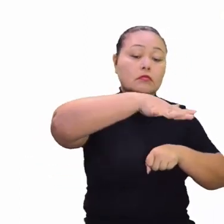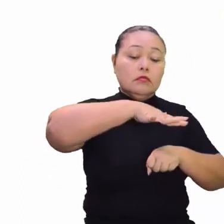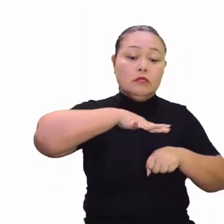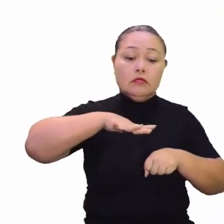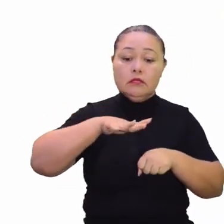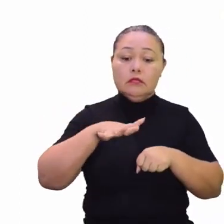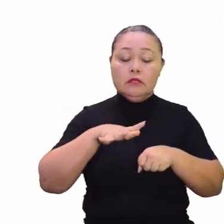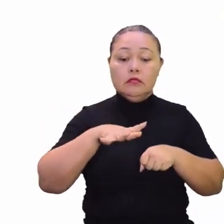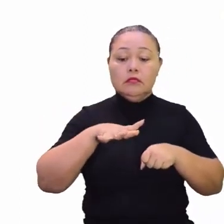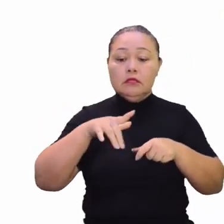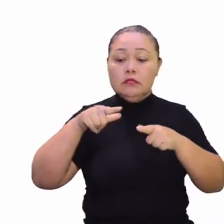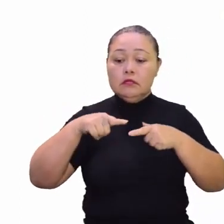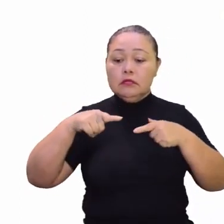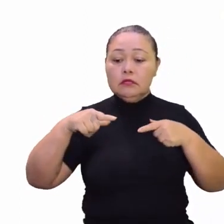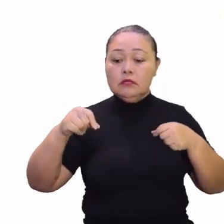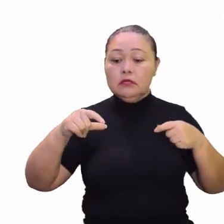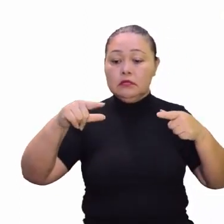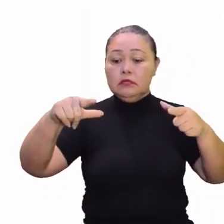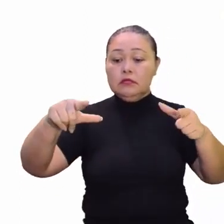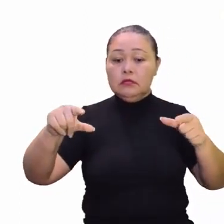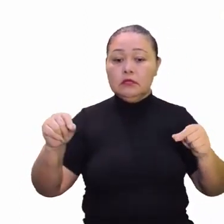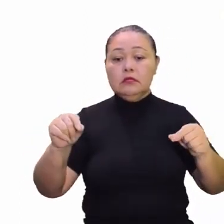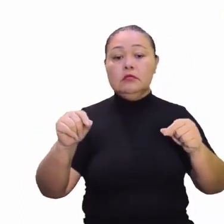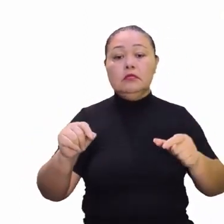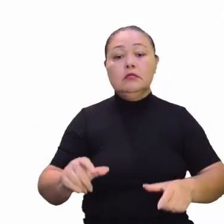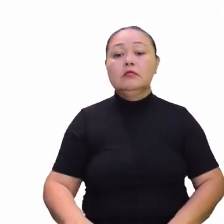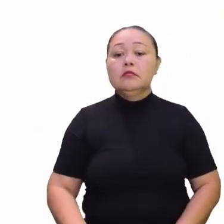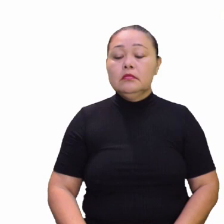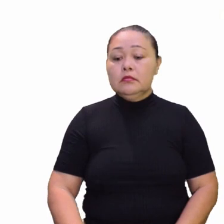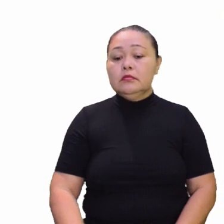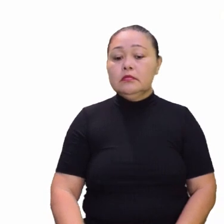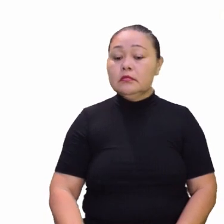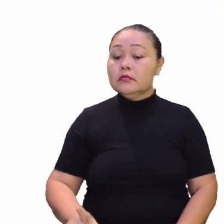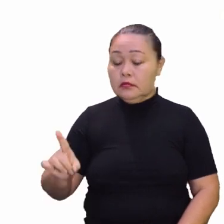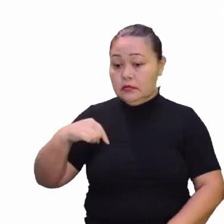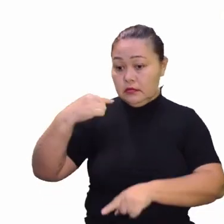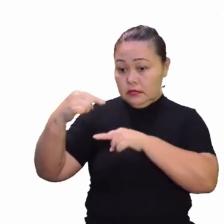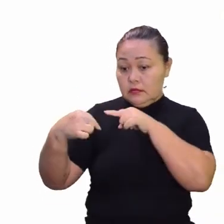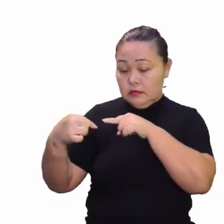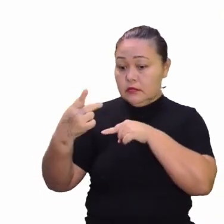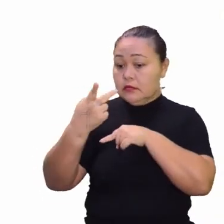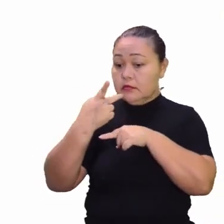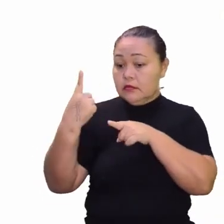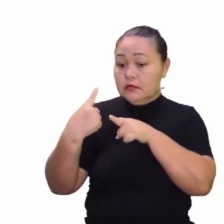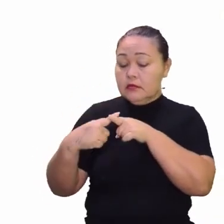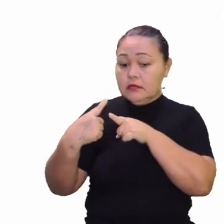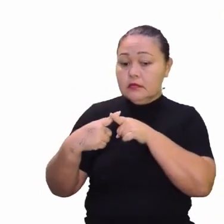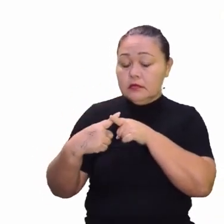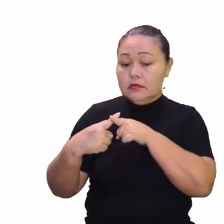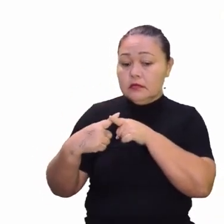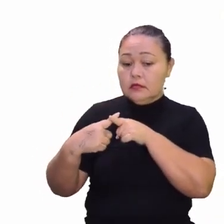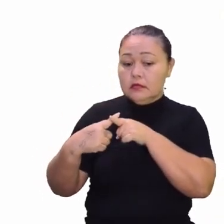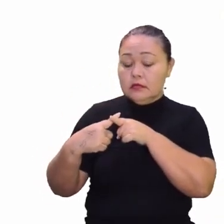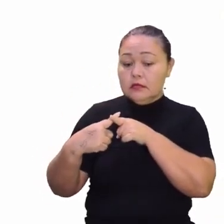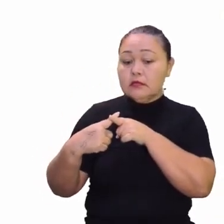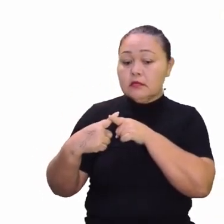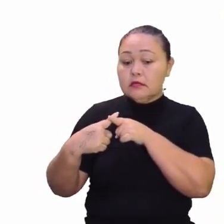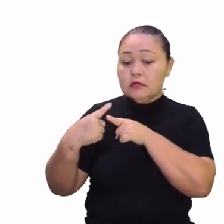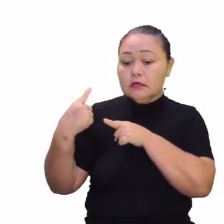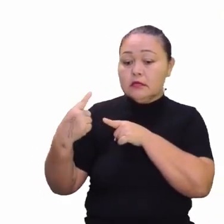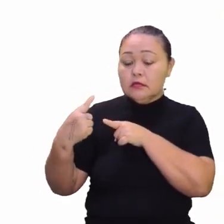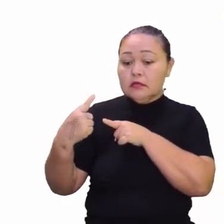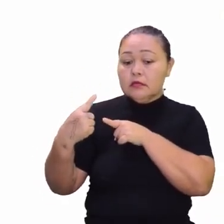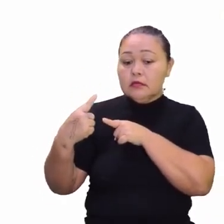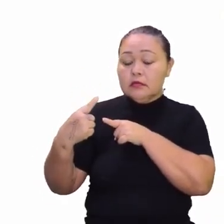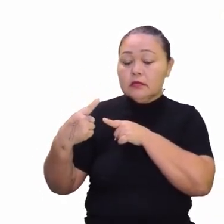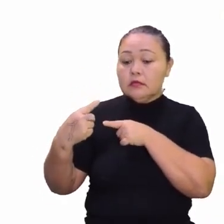do Vale do Guaporé, o Real Forte Príncipe da Beira, que daqui a pouco a gente vai falar o porquê dessa